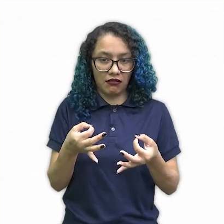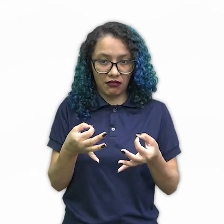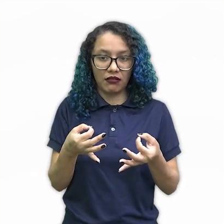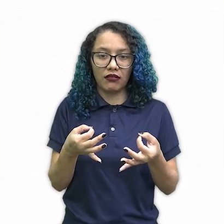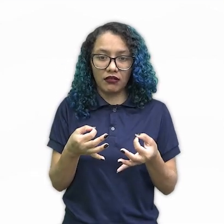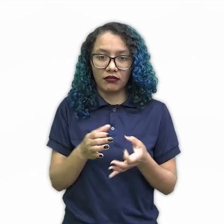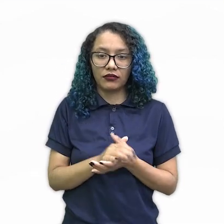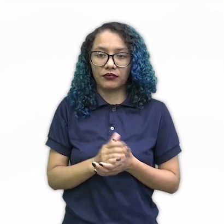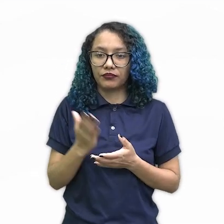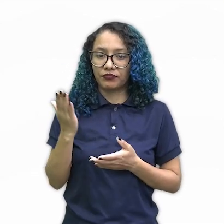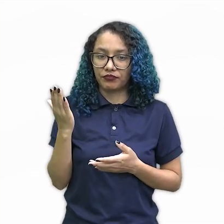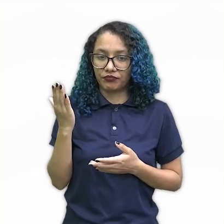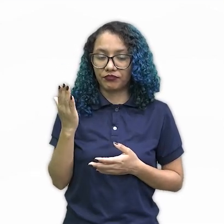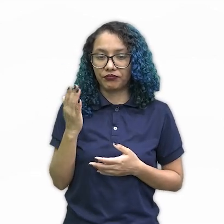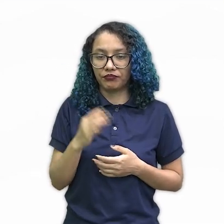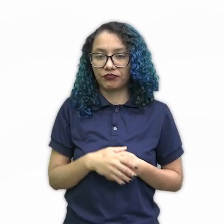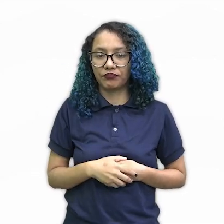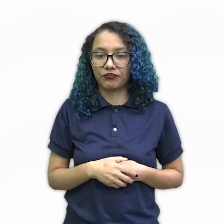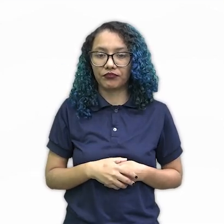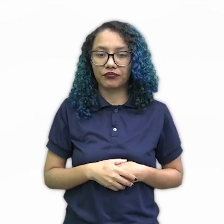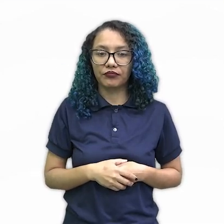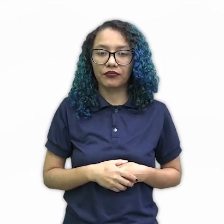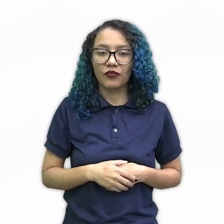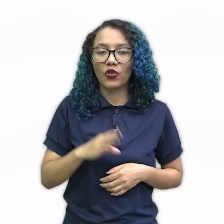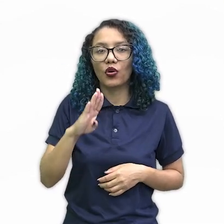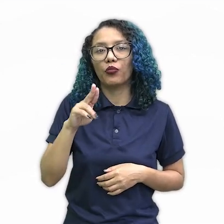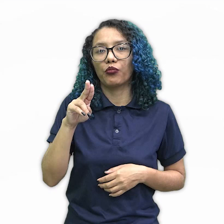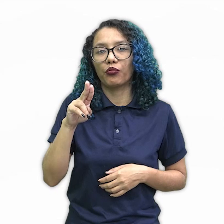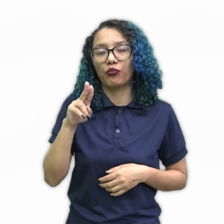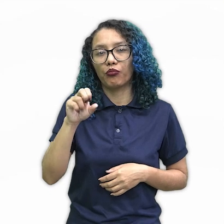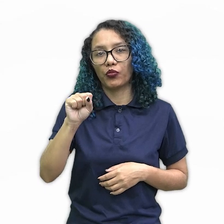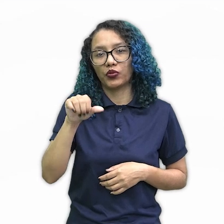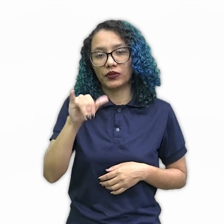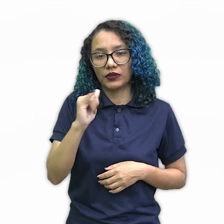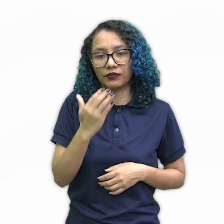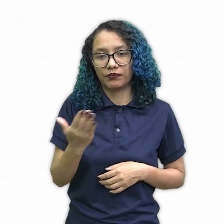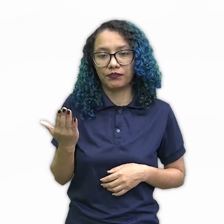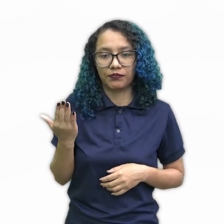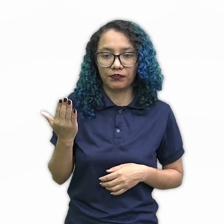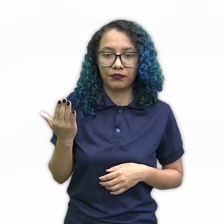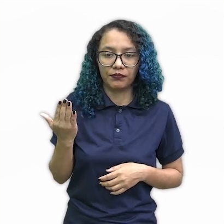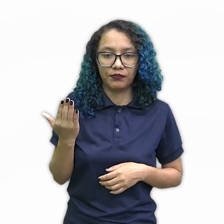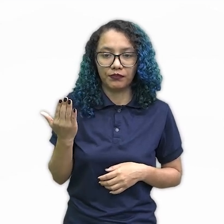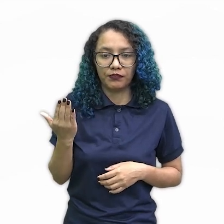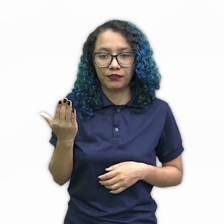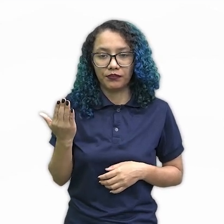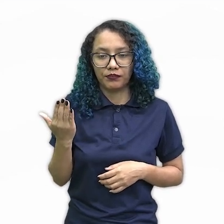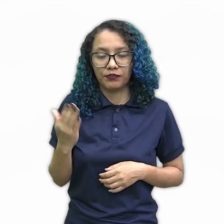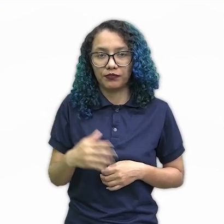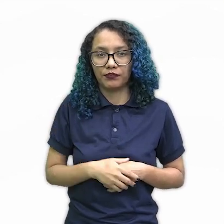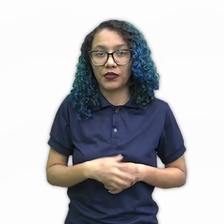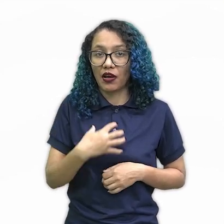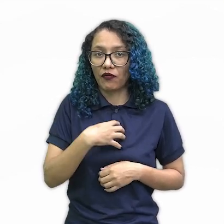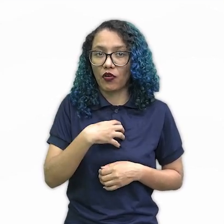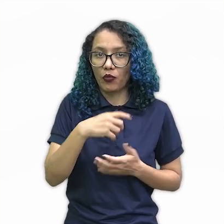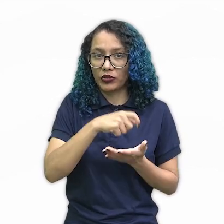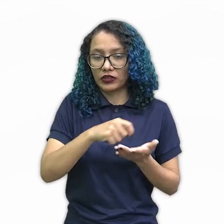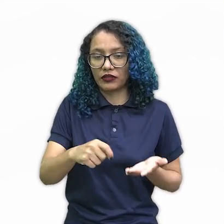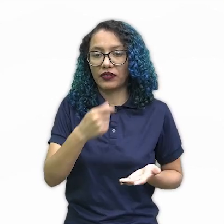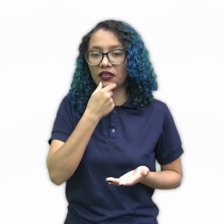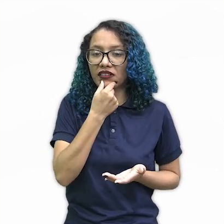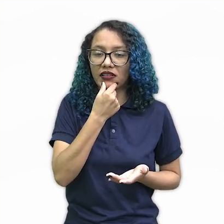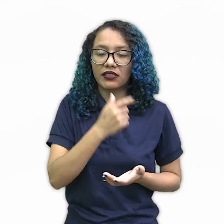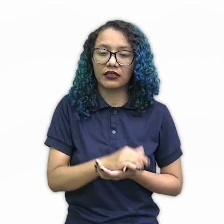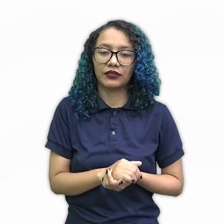mais bravo. Busy, ocupado, the busiest, o mais ocupado. Então, antes do Y tem